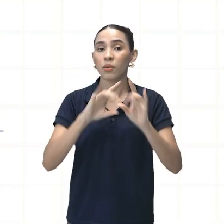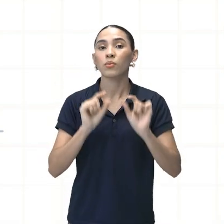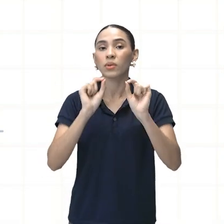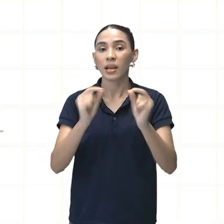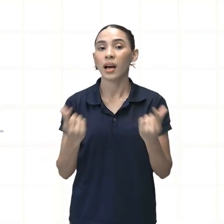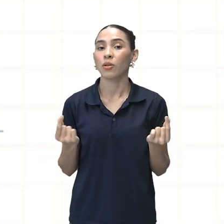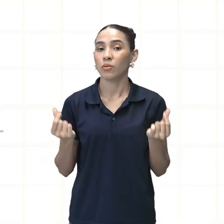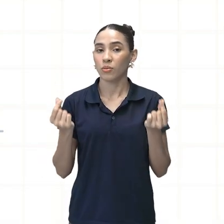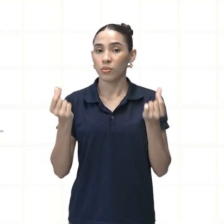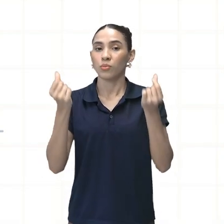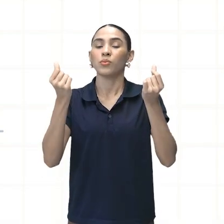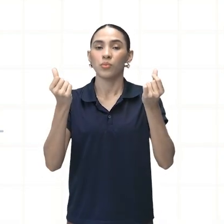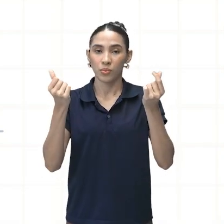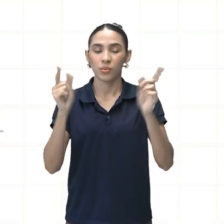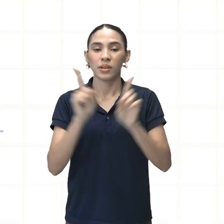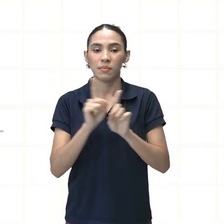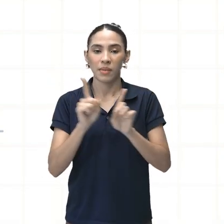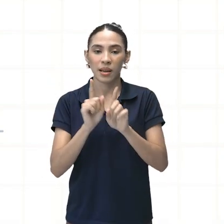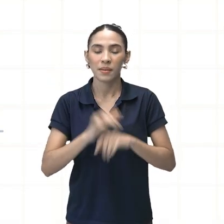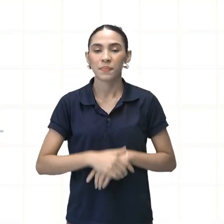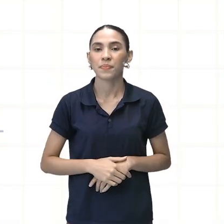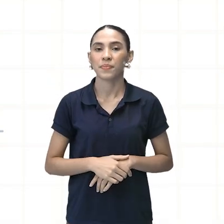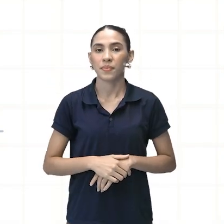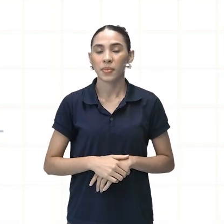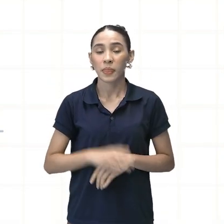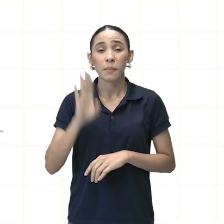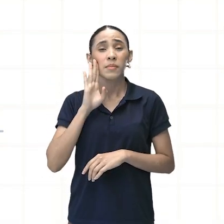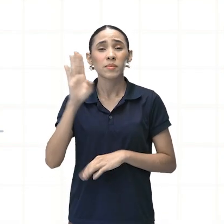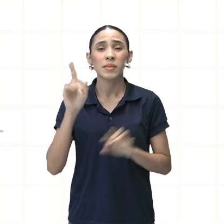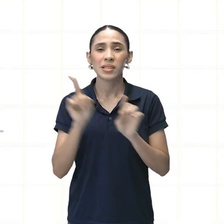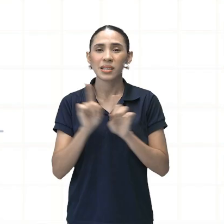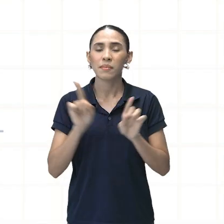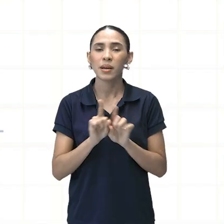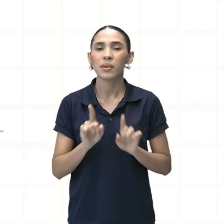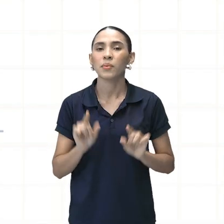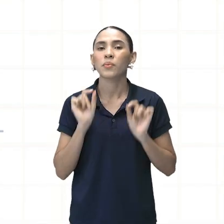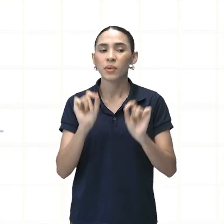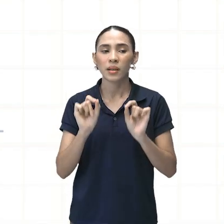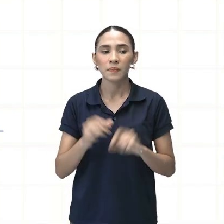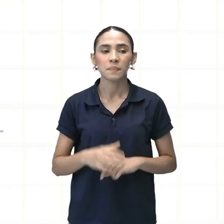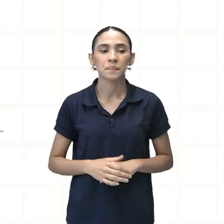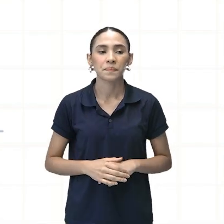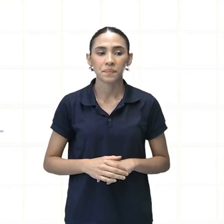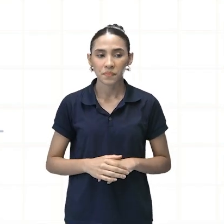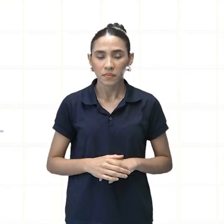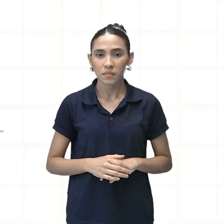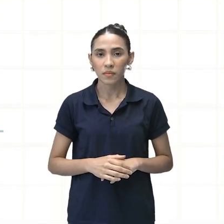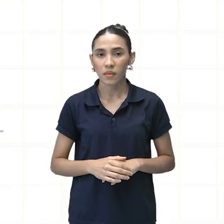Ao lucro, à riqueza, tá? E também, principalmente por conta aí da